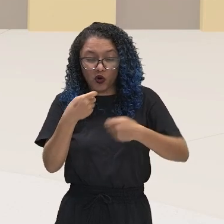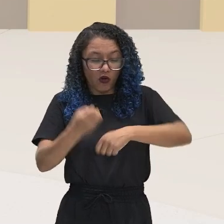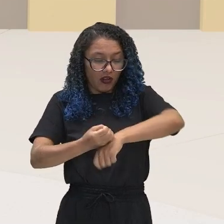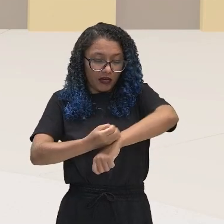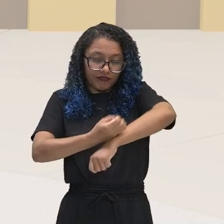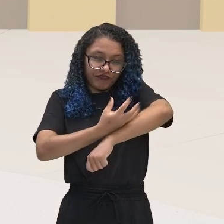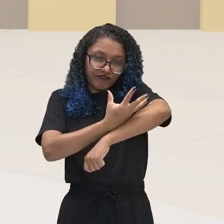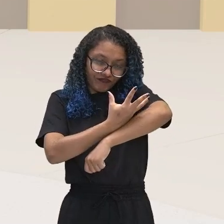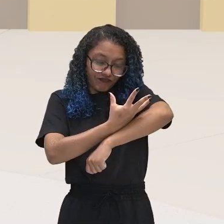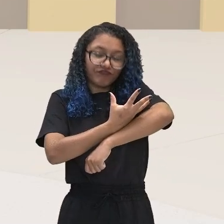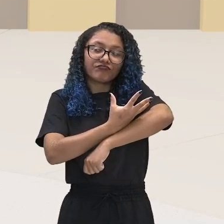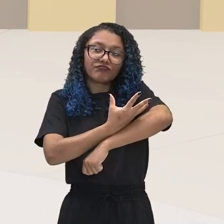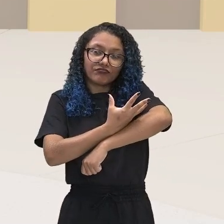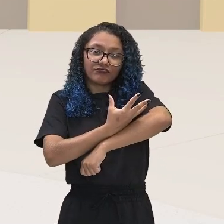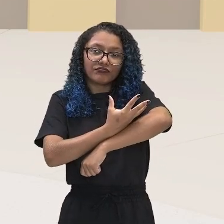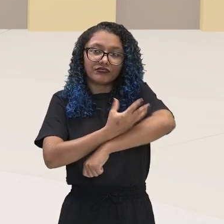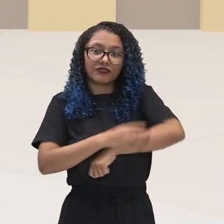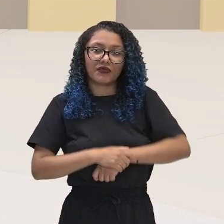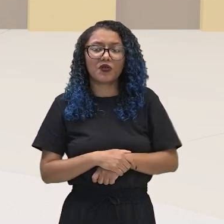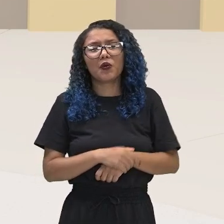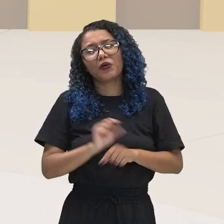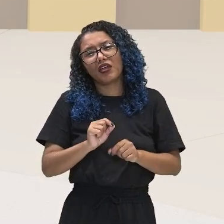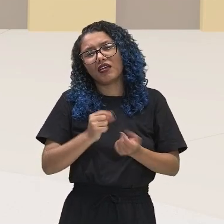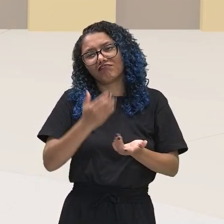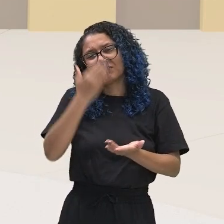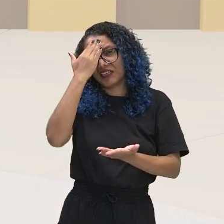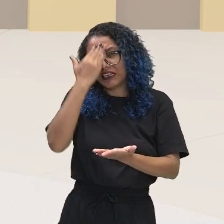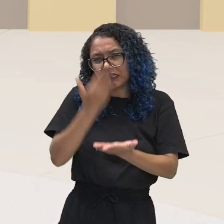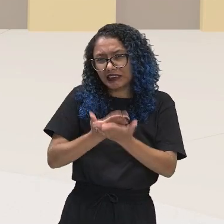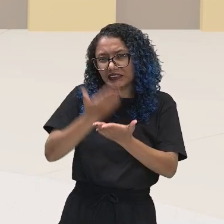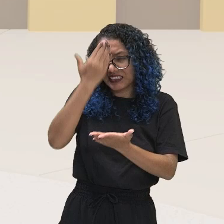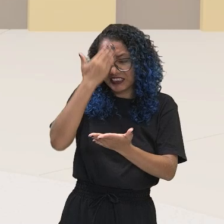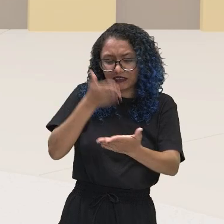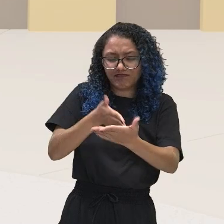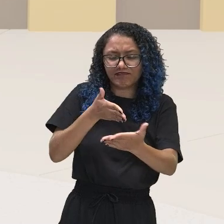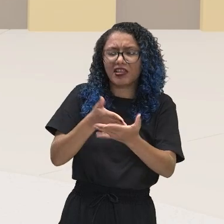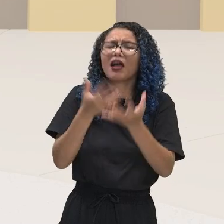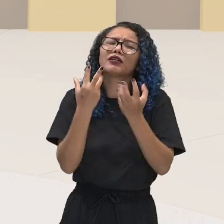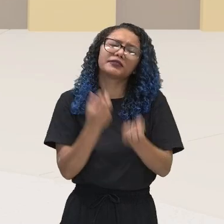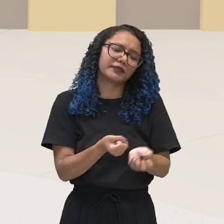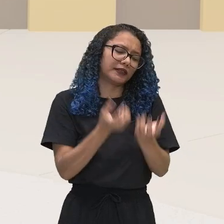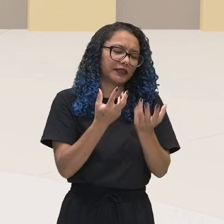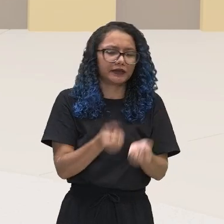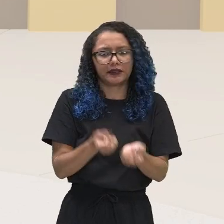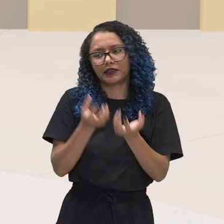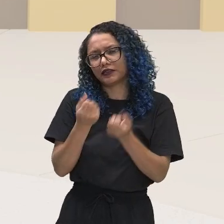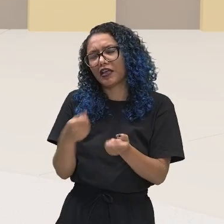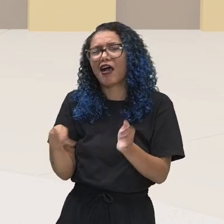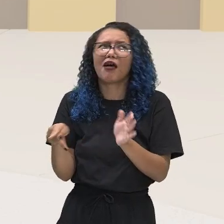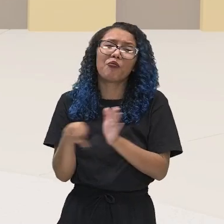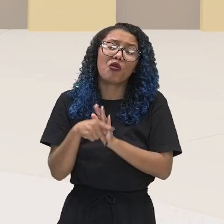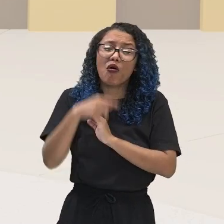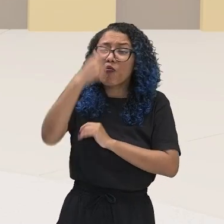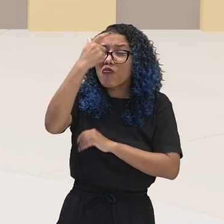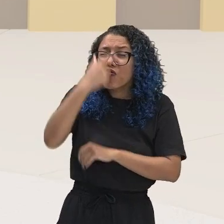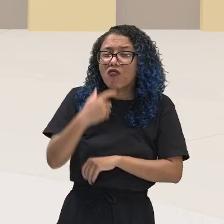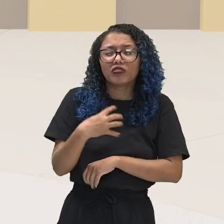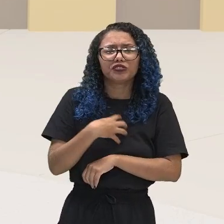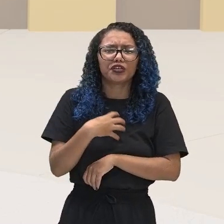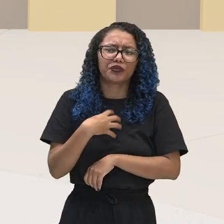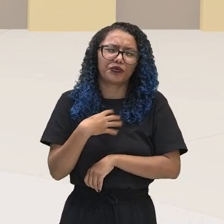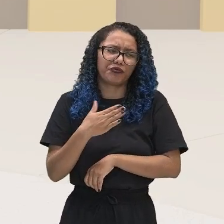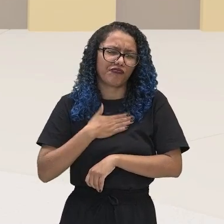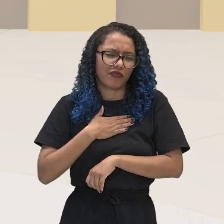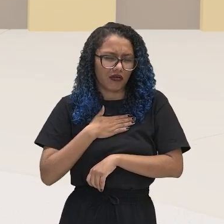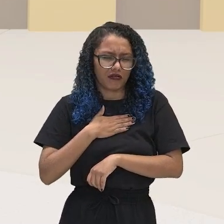né? Que possa aceitar as crenças limitantes como partes estruturais de sua personalidade. Então, as crenças limitantes,